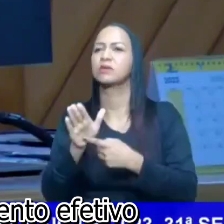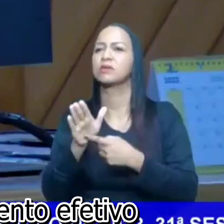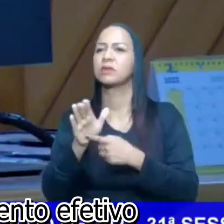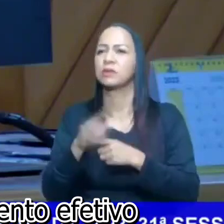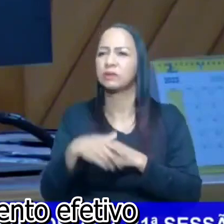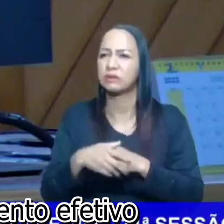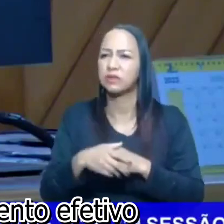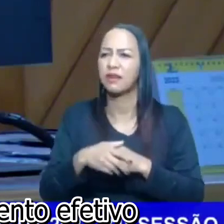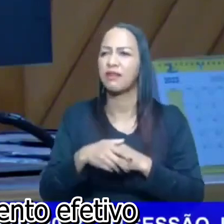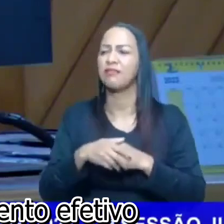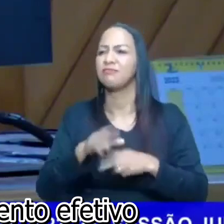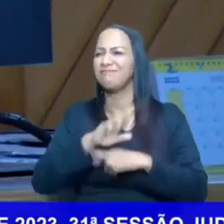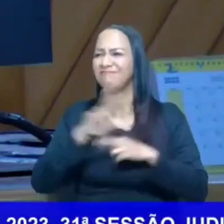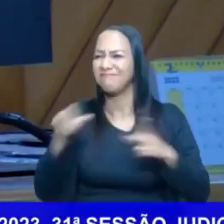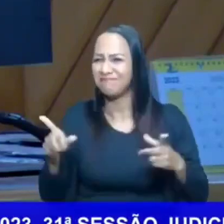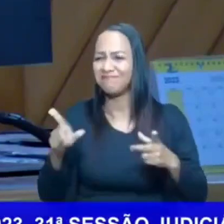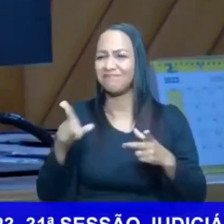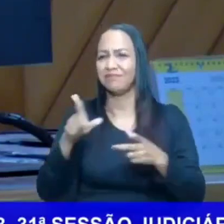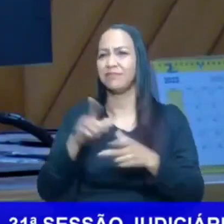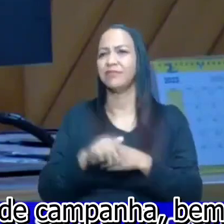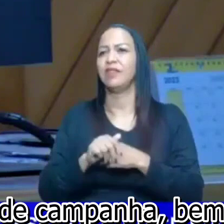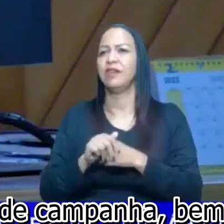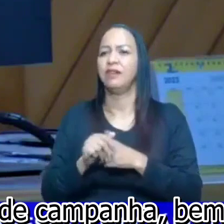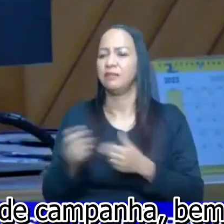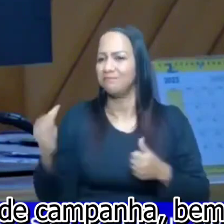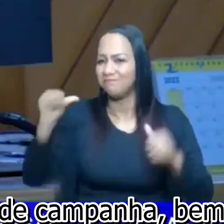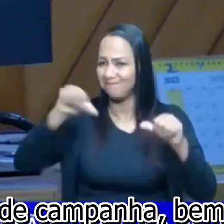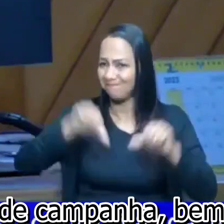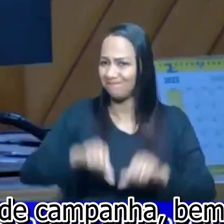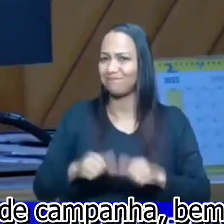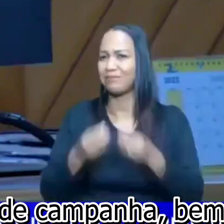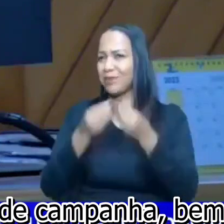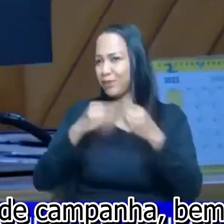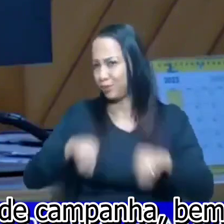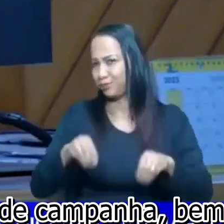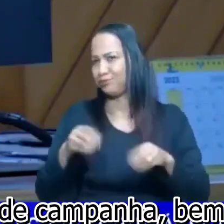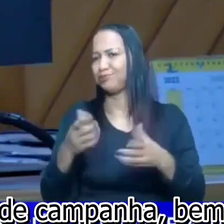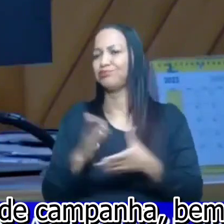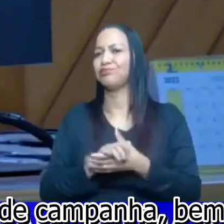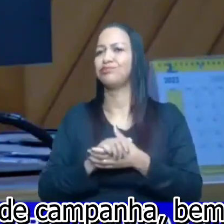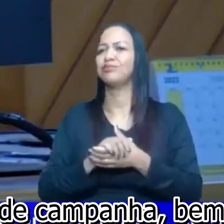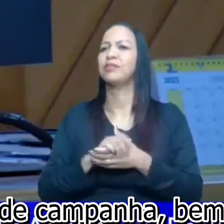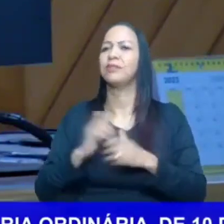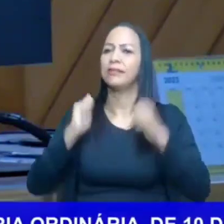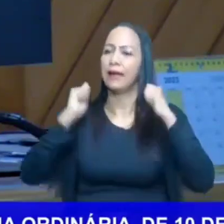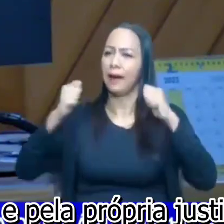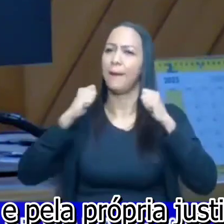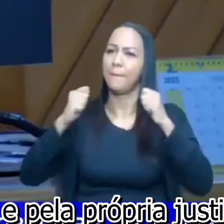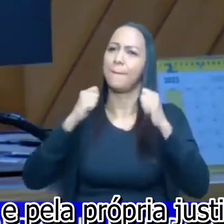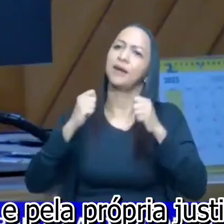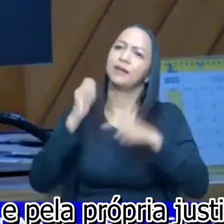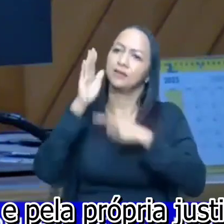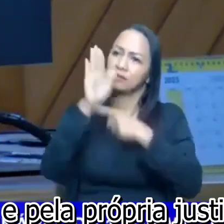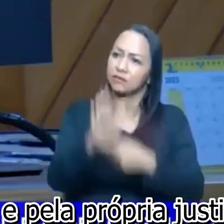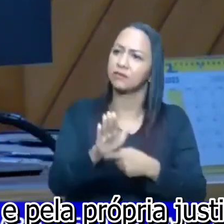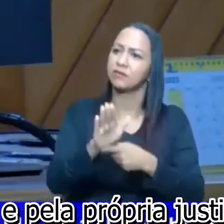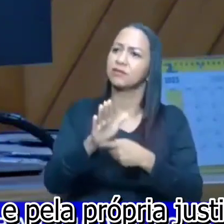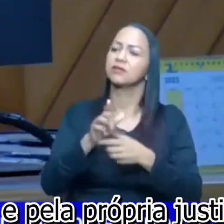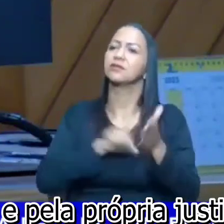extenso comprometimento e efetivo prejuízo à transparência e à publicidade do financiamento de campanha, bem como